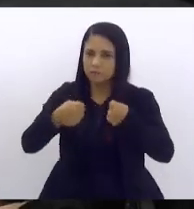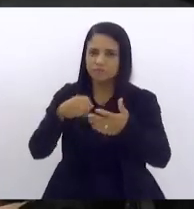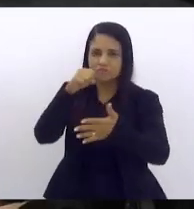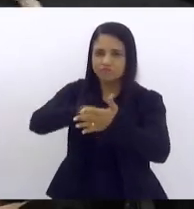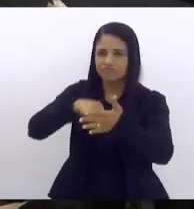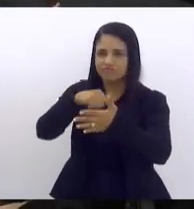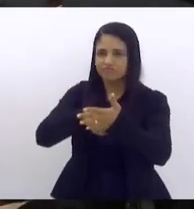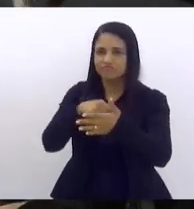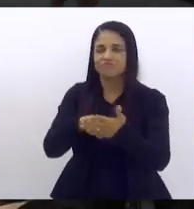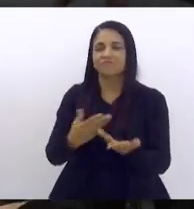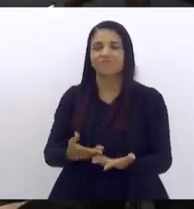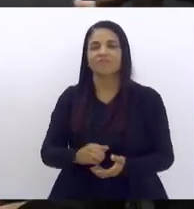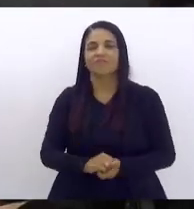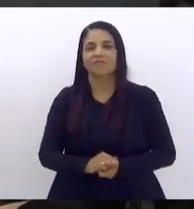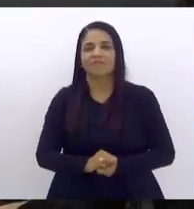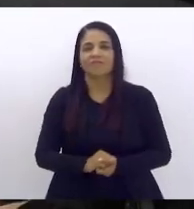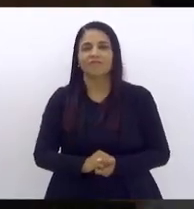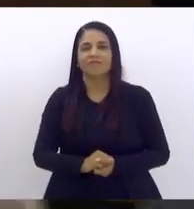Deputado Mink.